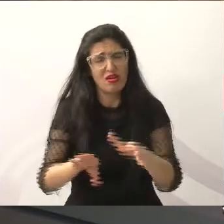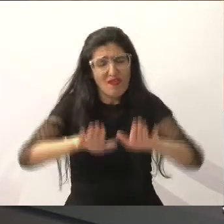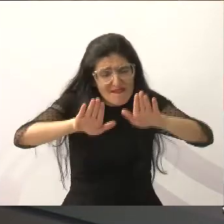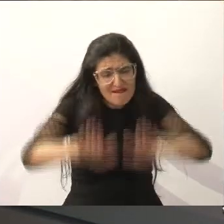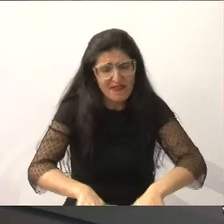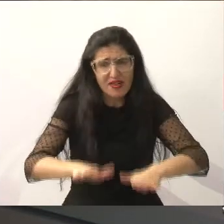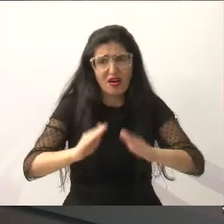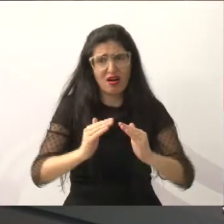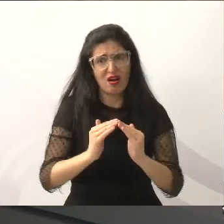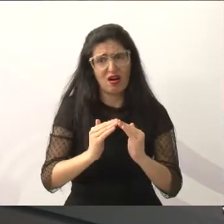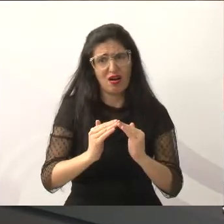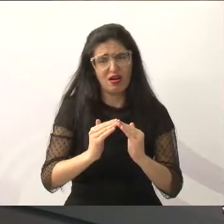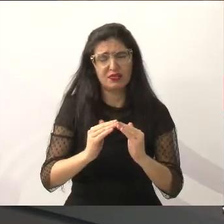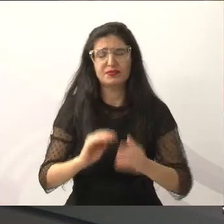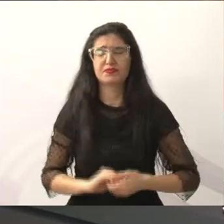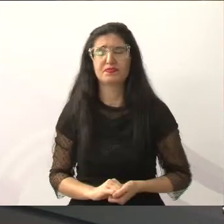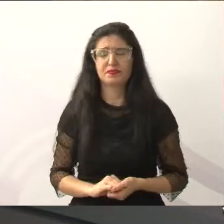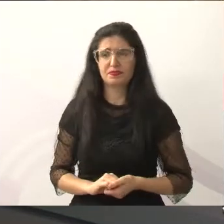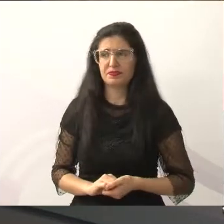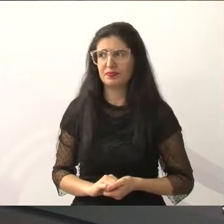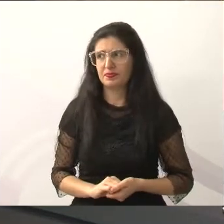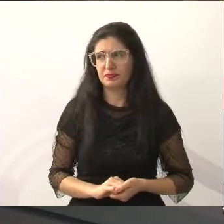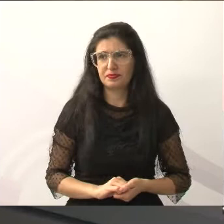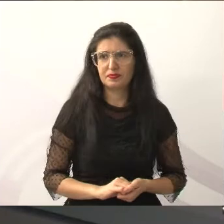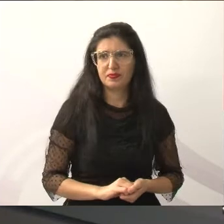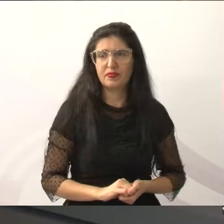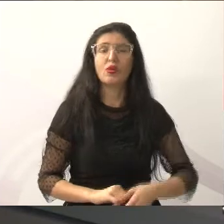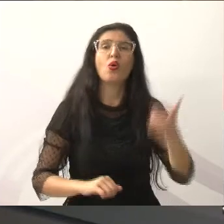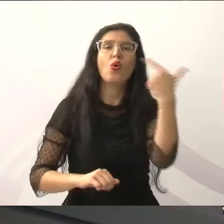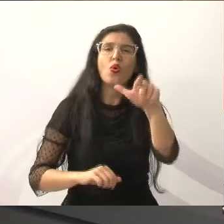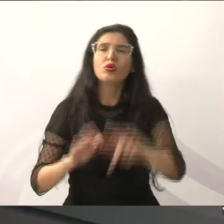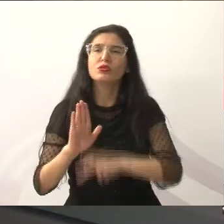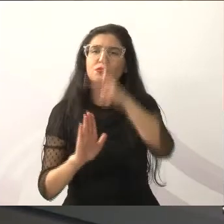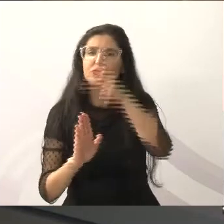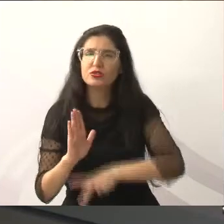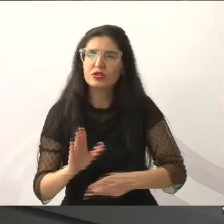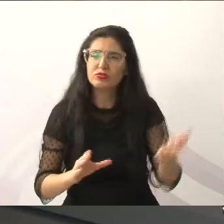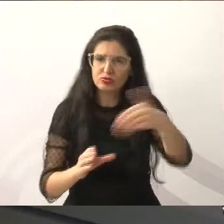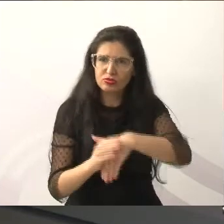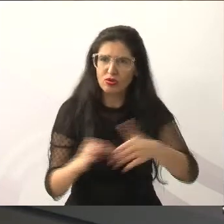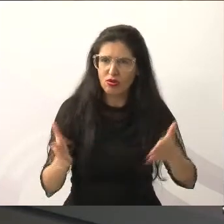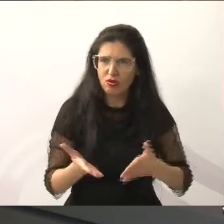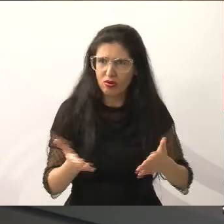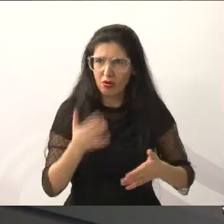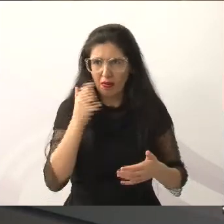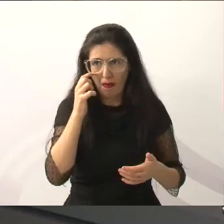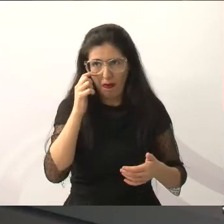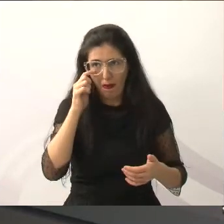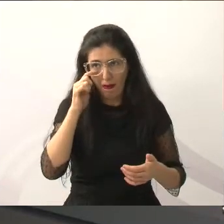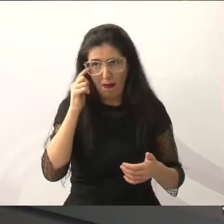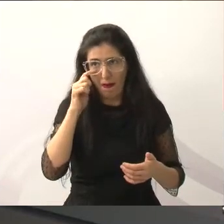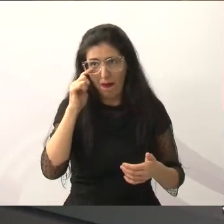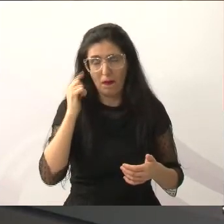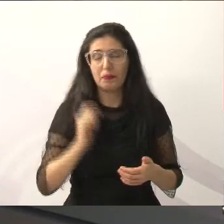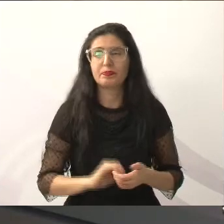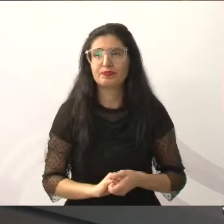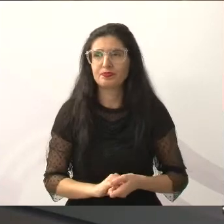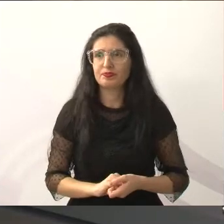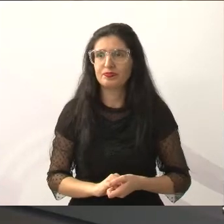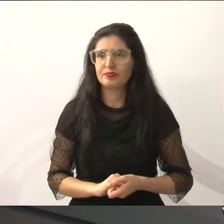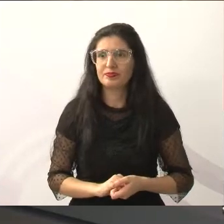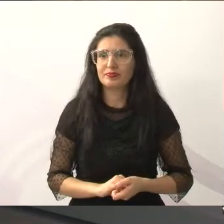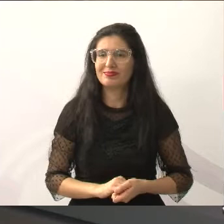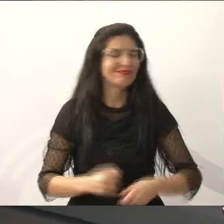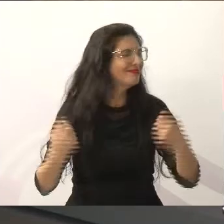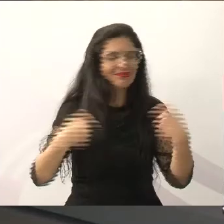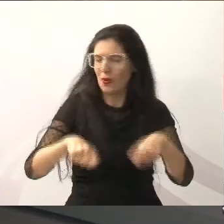mais precisam. Como foi o outro projeto que a gente votou agora há pouco, da isenção da conta de